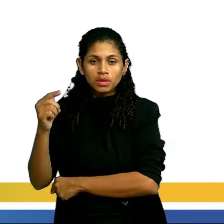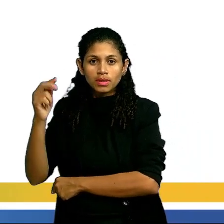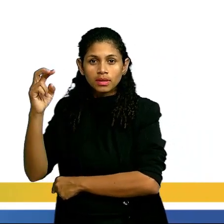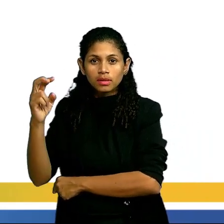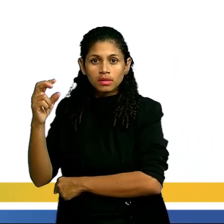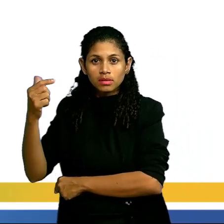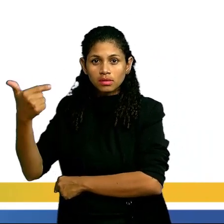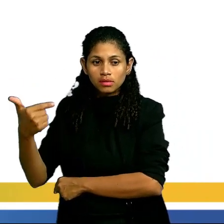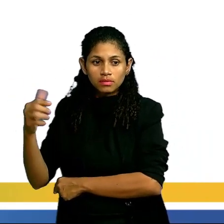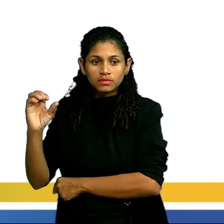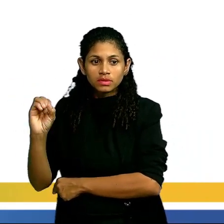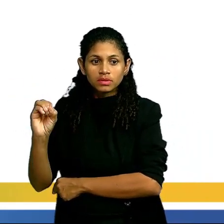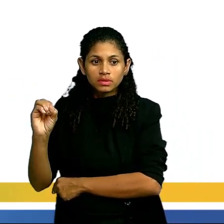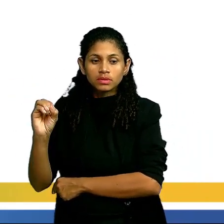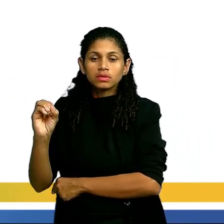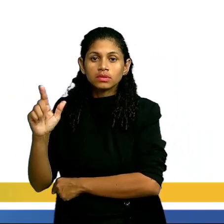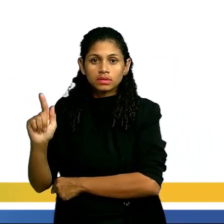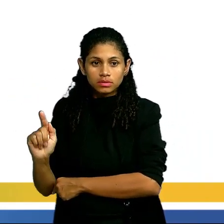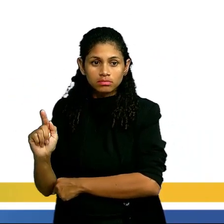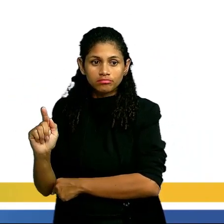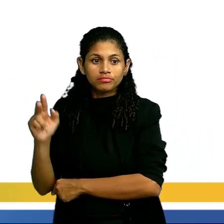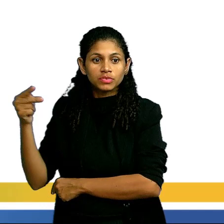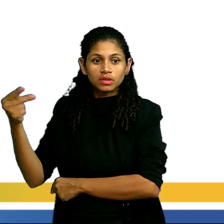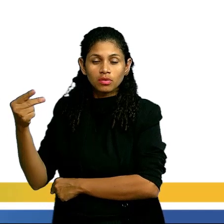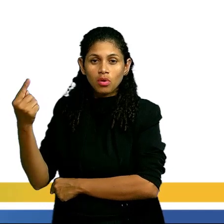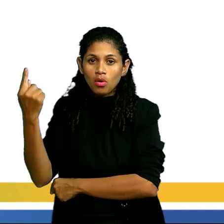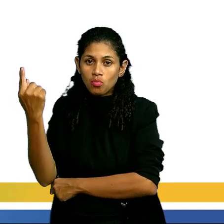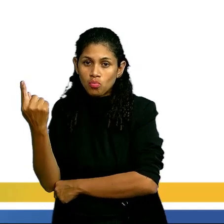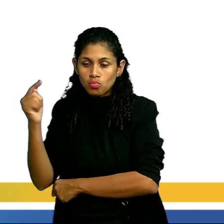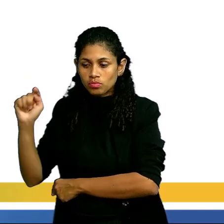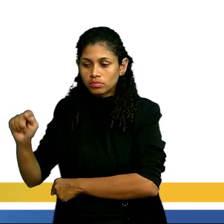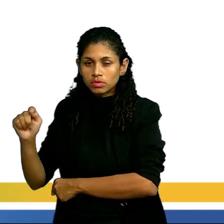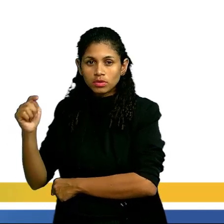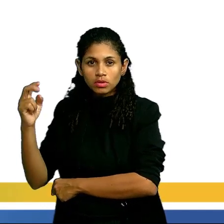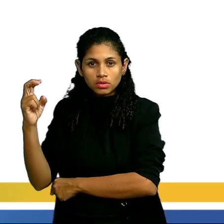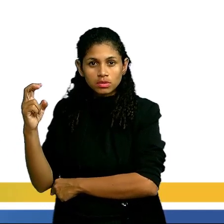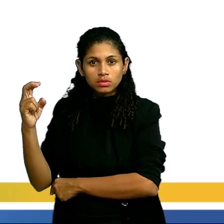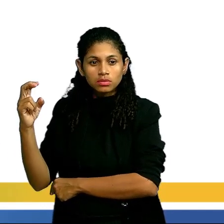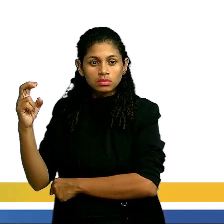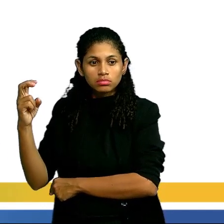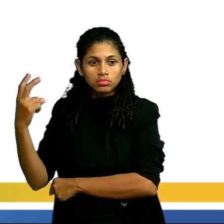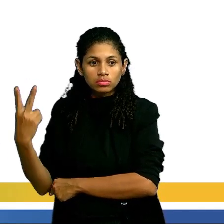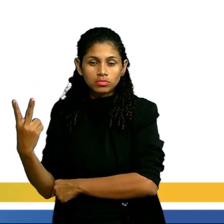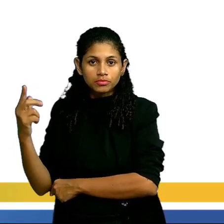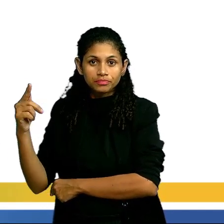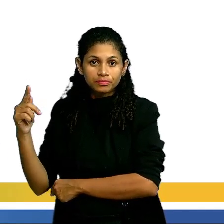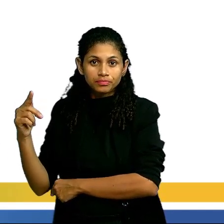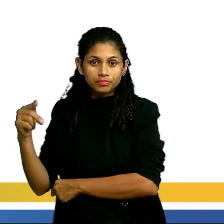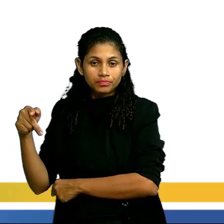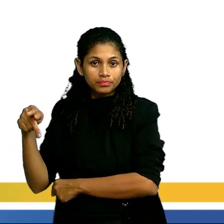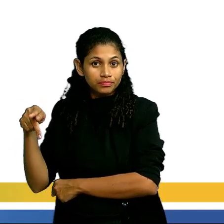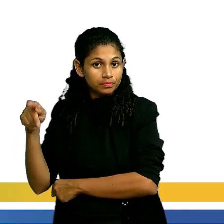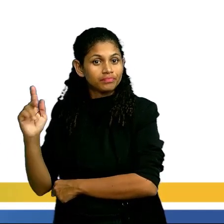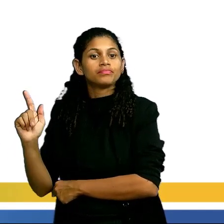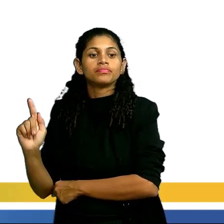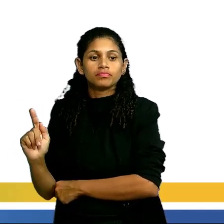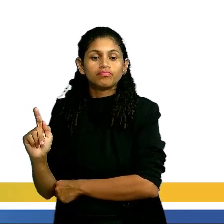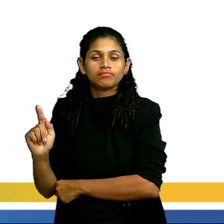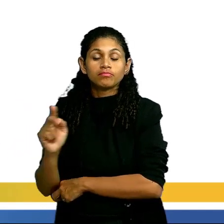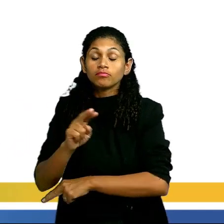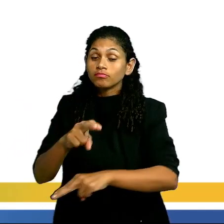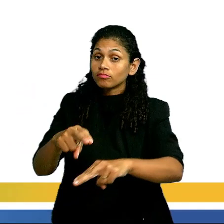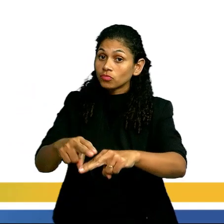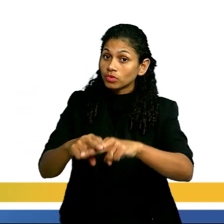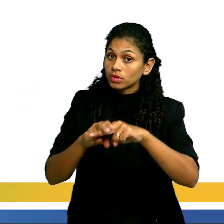1,520 gramas, que é igual a 1,52 quilos. Portanto, para fazer o painel